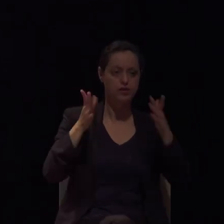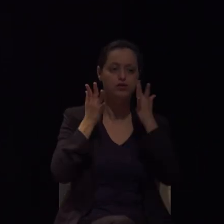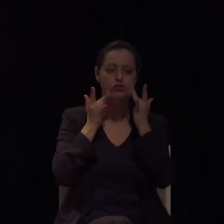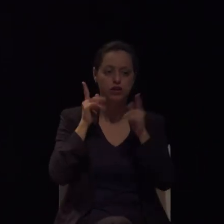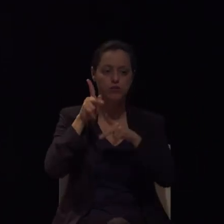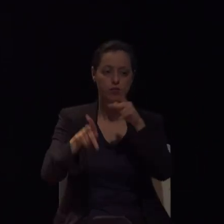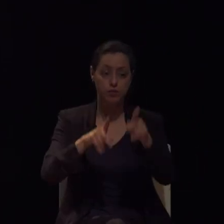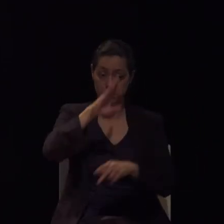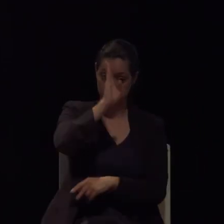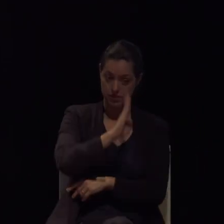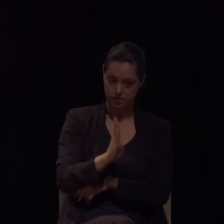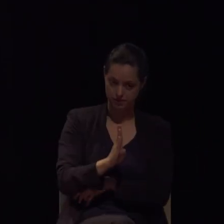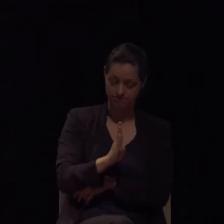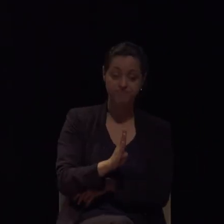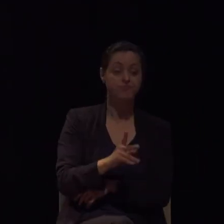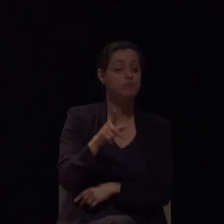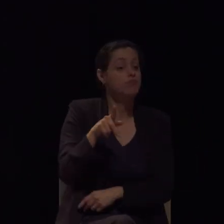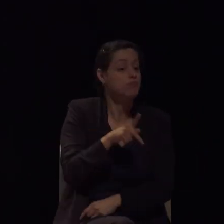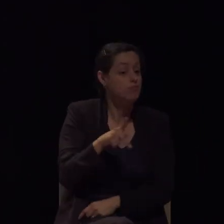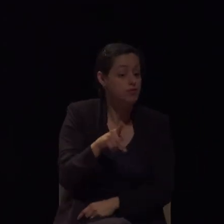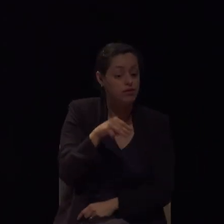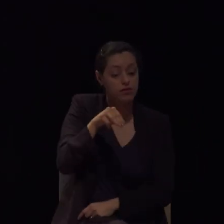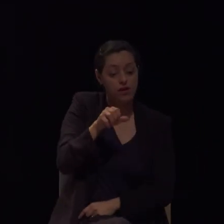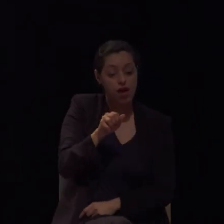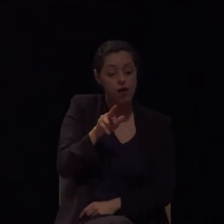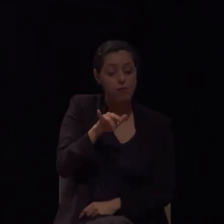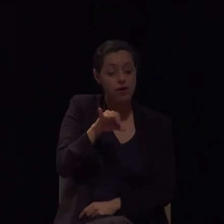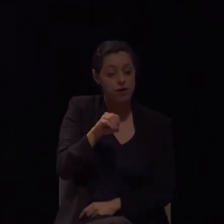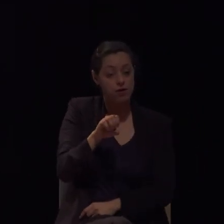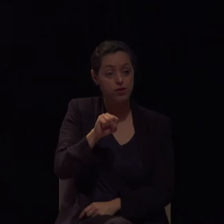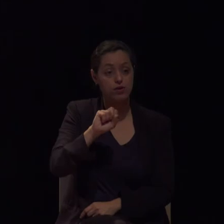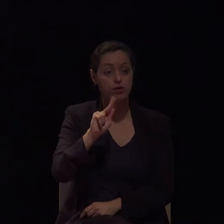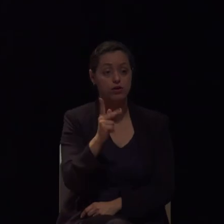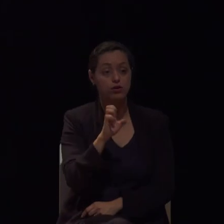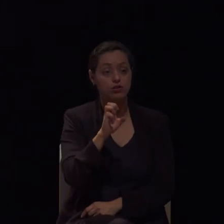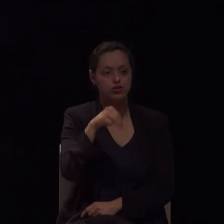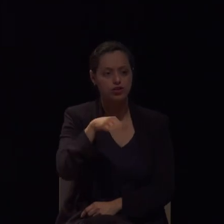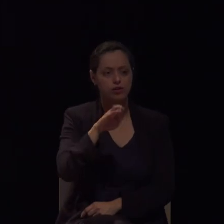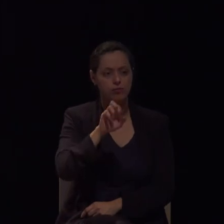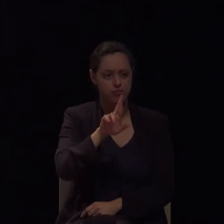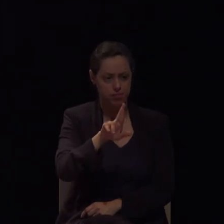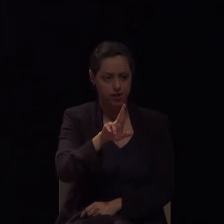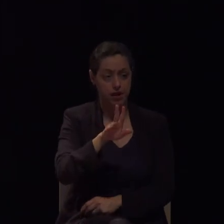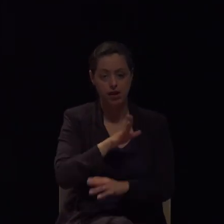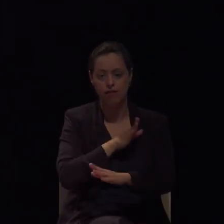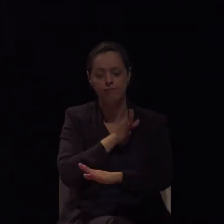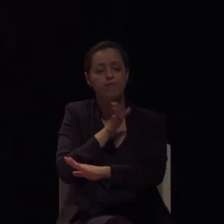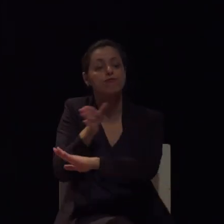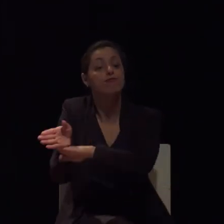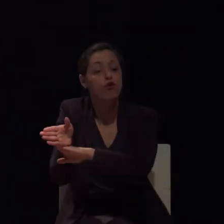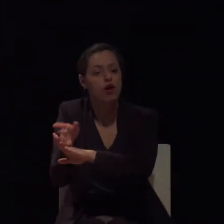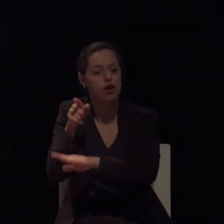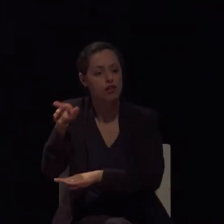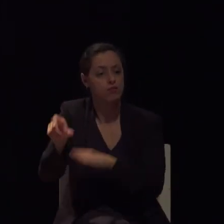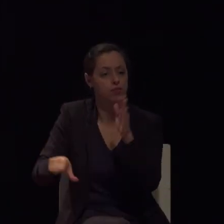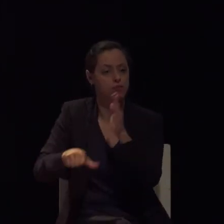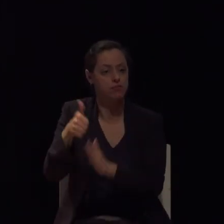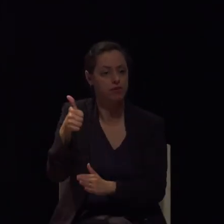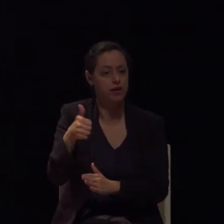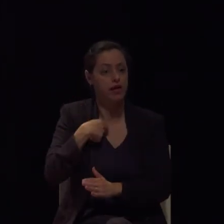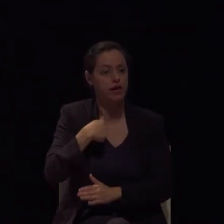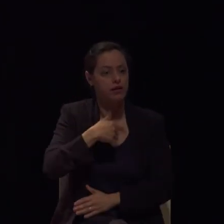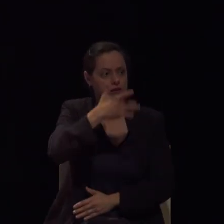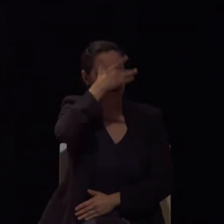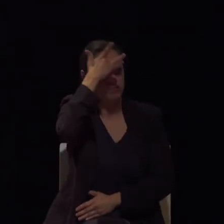o professor mário chang ran blake foi a primeira vez que ouvi falar nessa palavra físico nuclear é o cara que me dava mais medo no